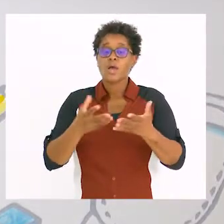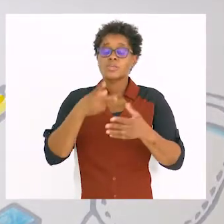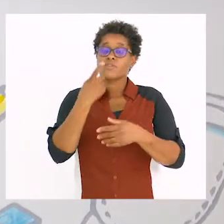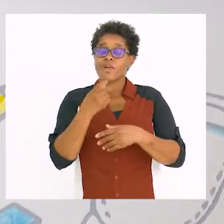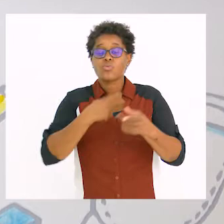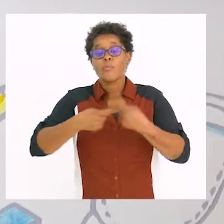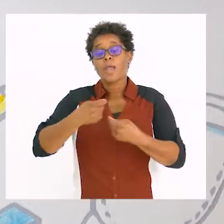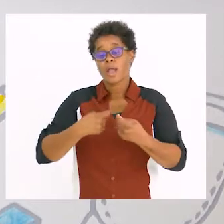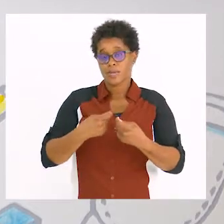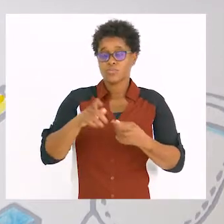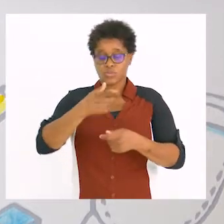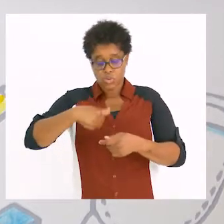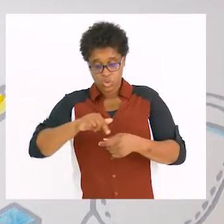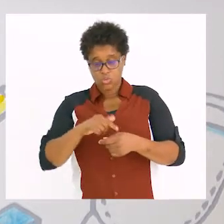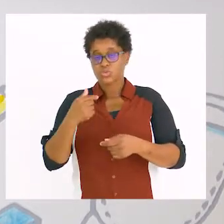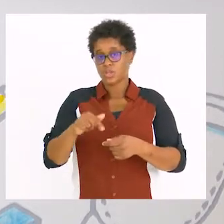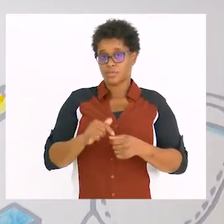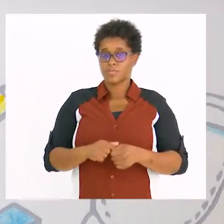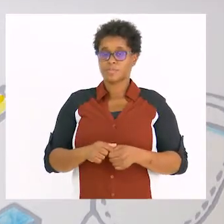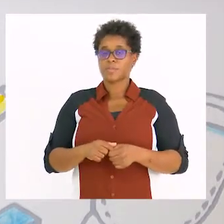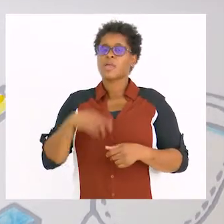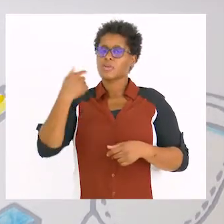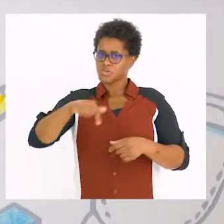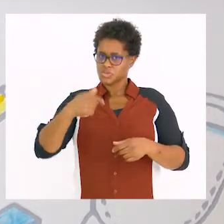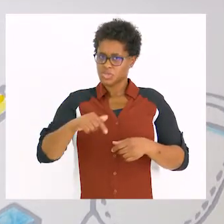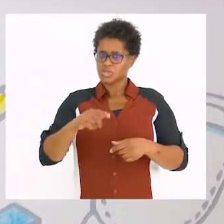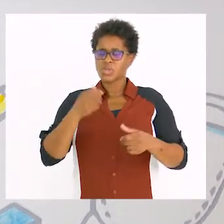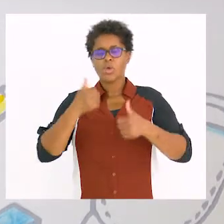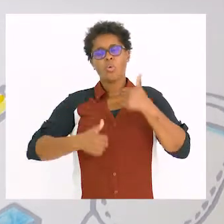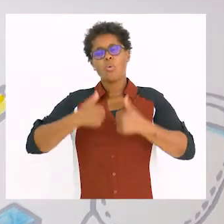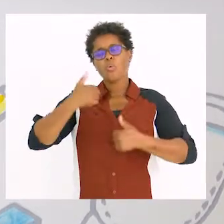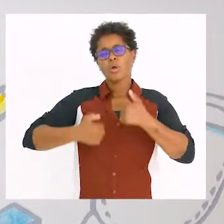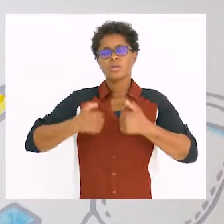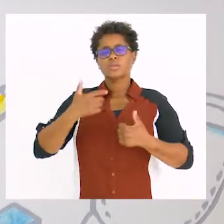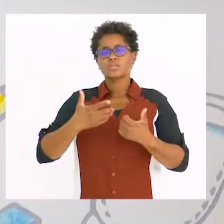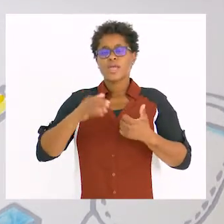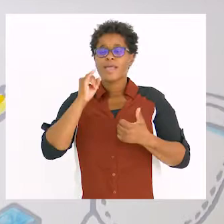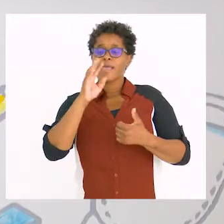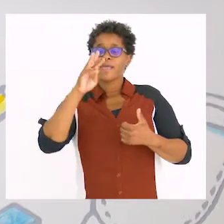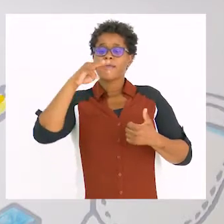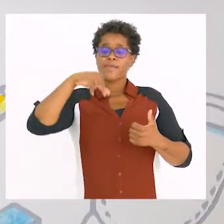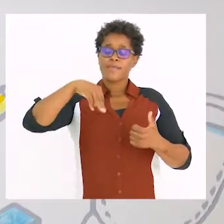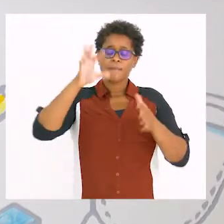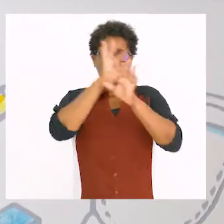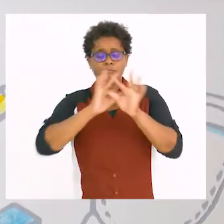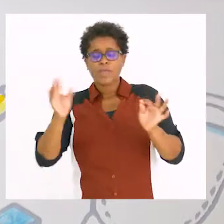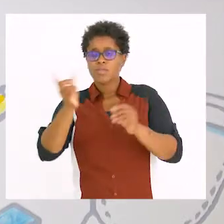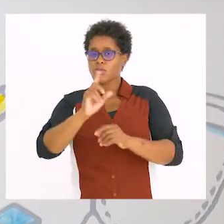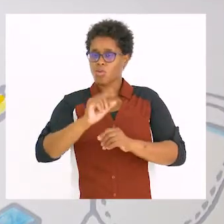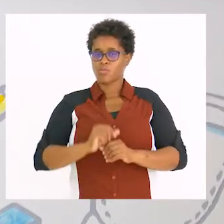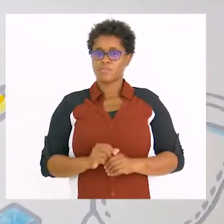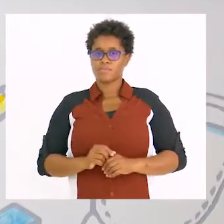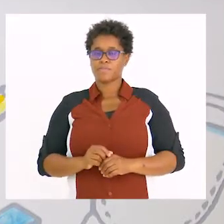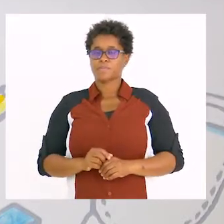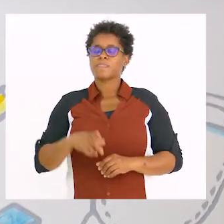do mercado que nós temos? A existência da concorrência imperfeita. Vocês sabem o que é.